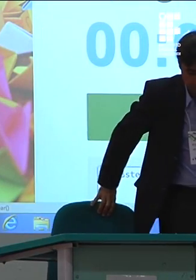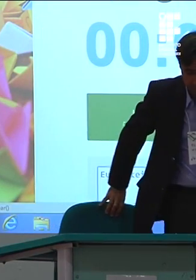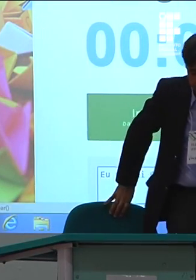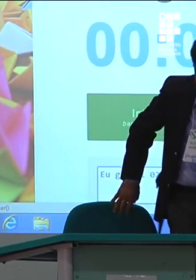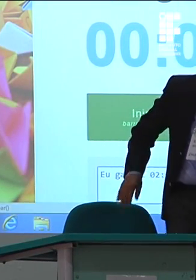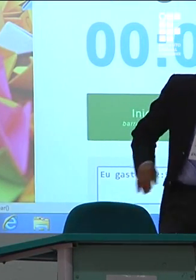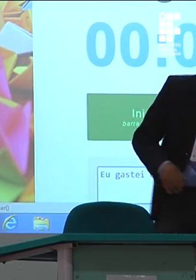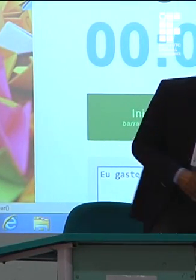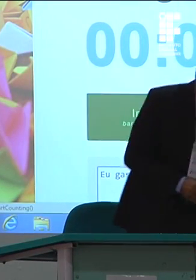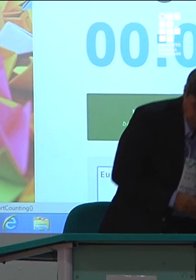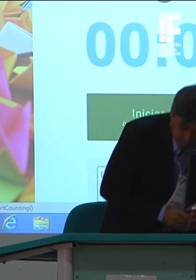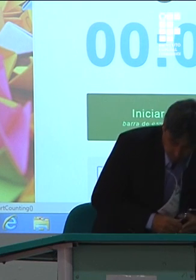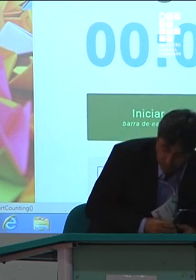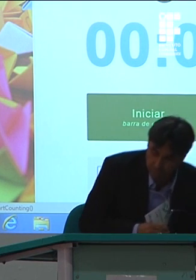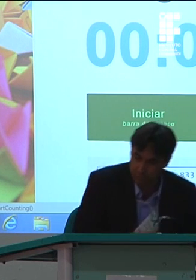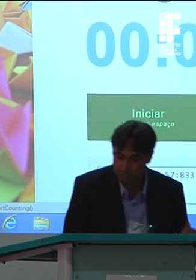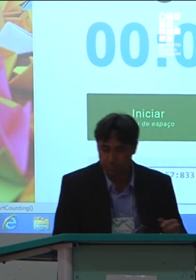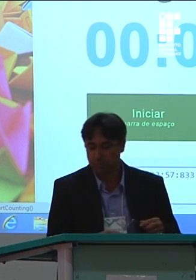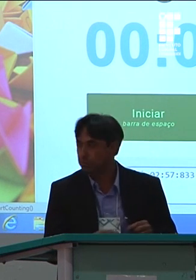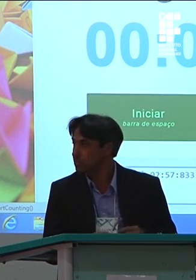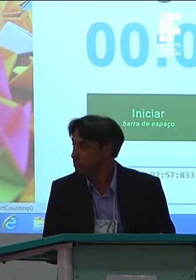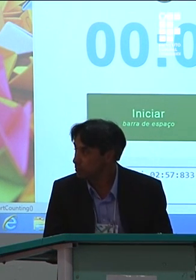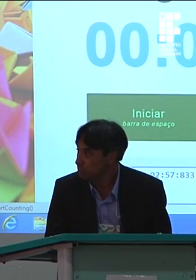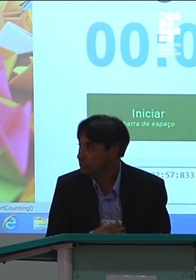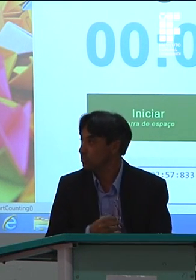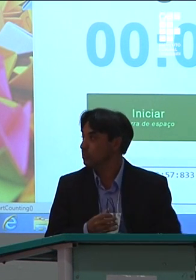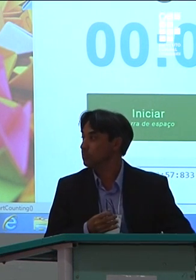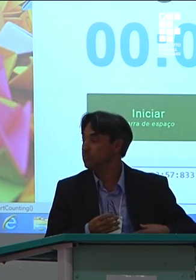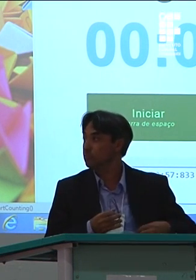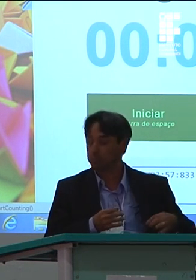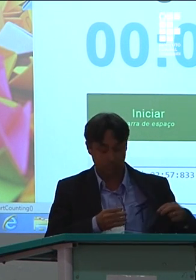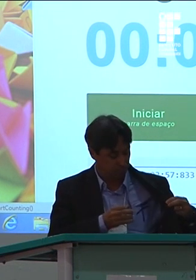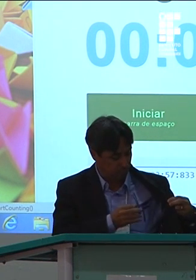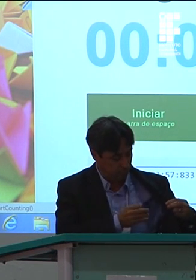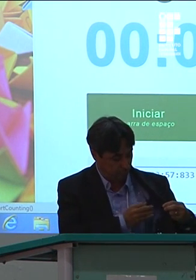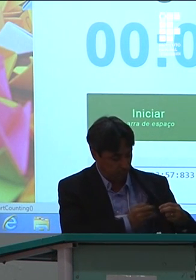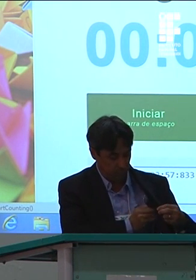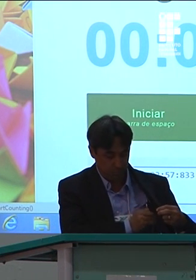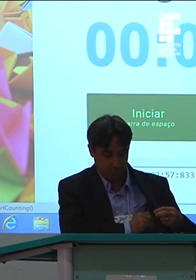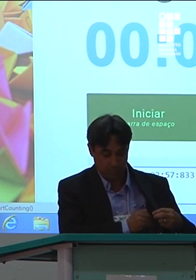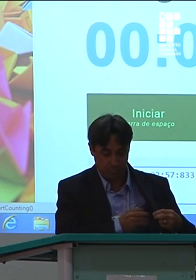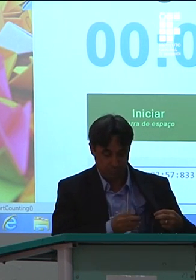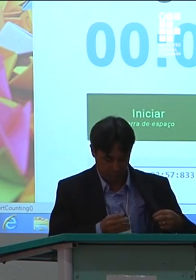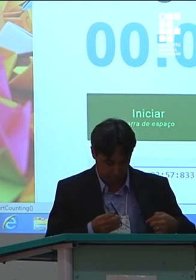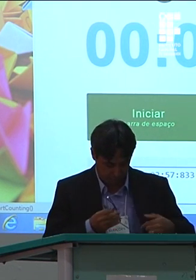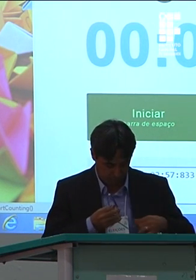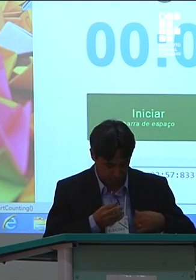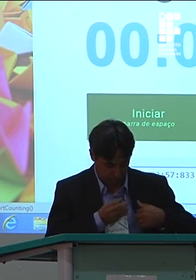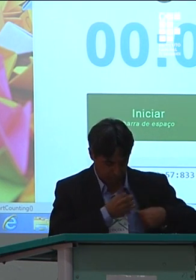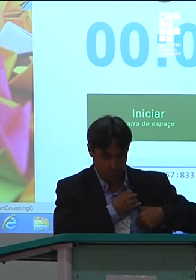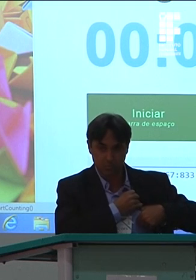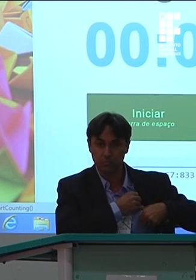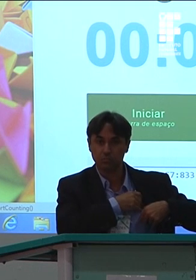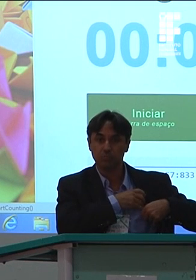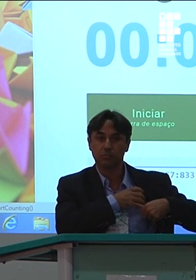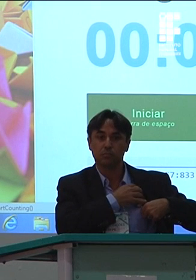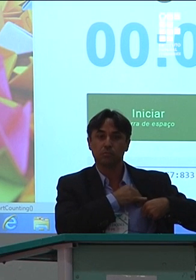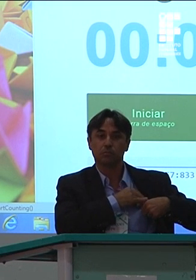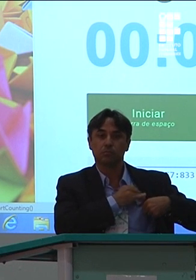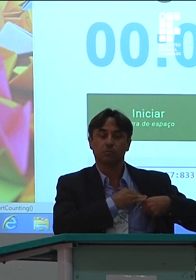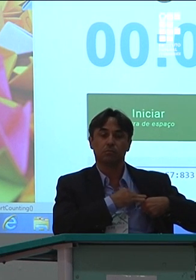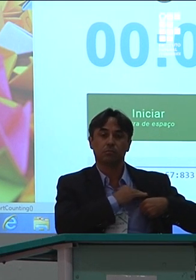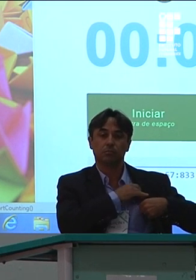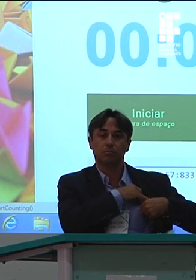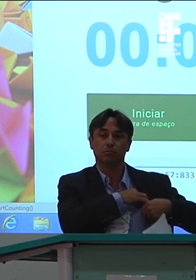Professor Valbérico, obrigada. Dando sequência aos nomes que foram sorteados, agora eu peço